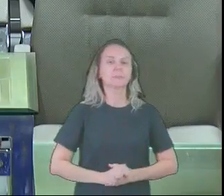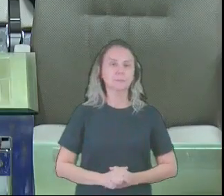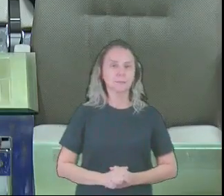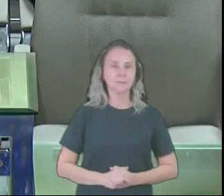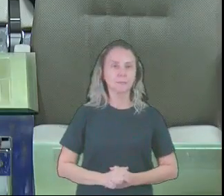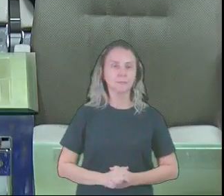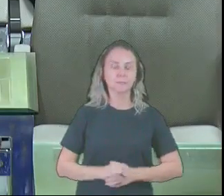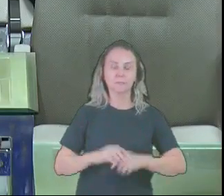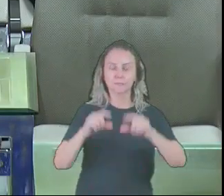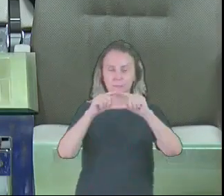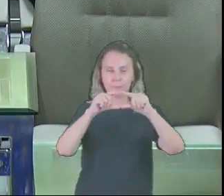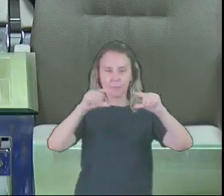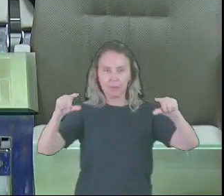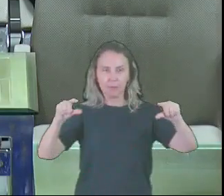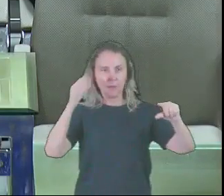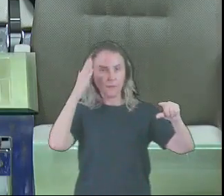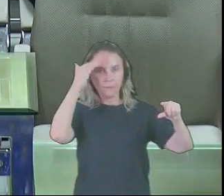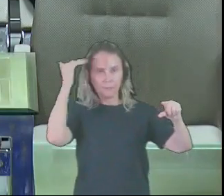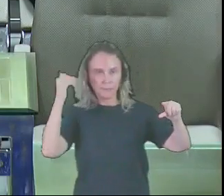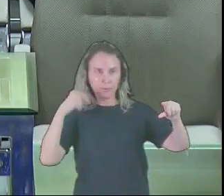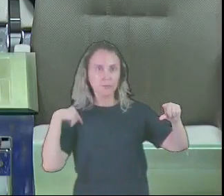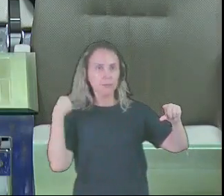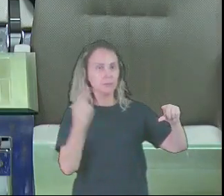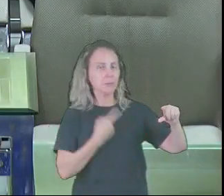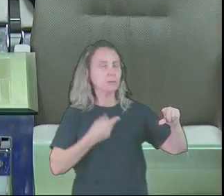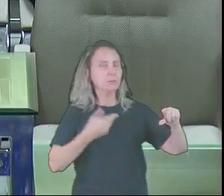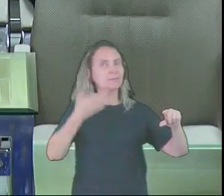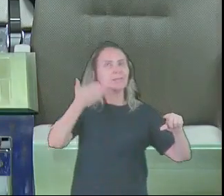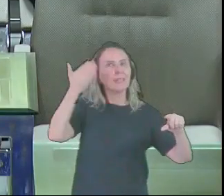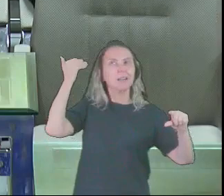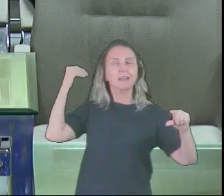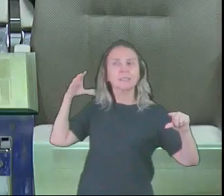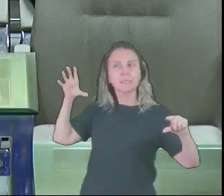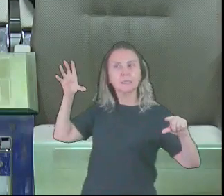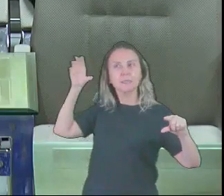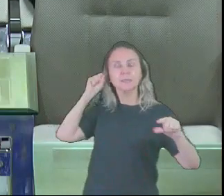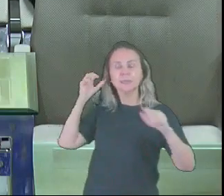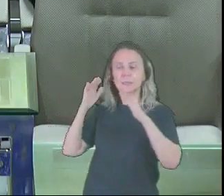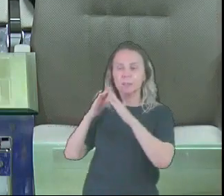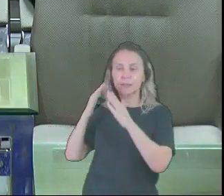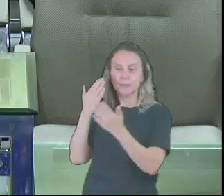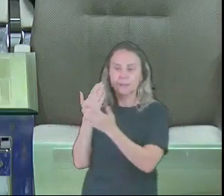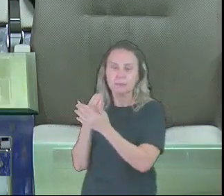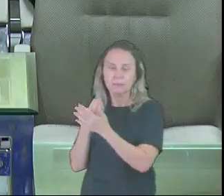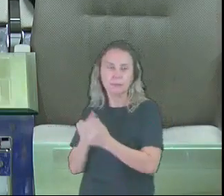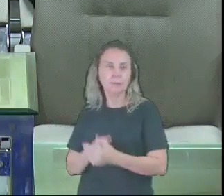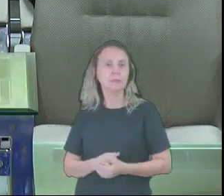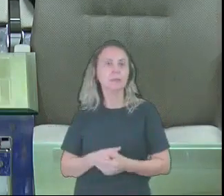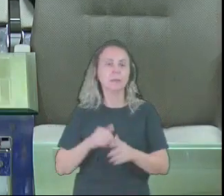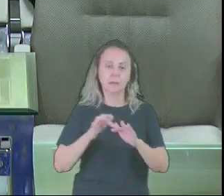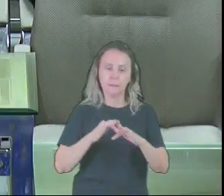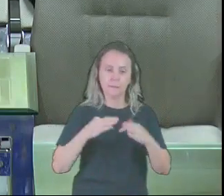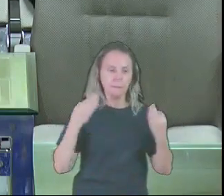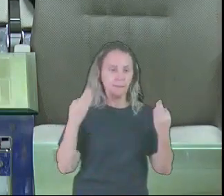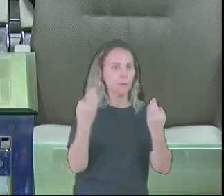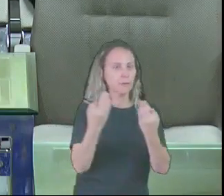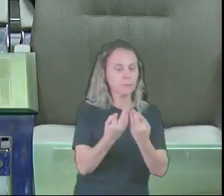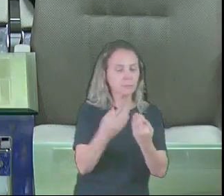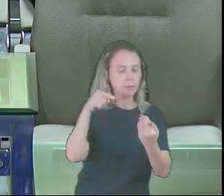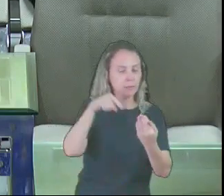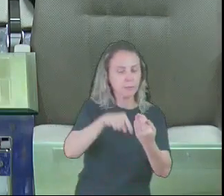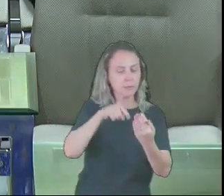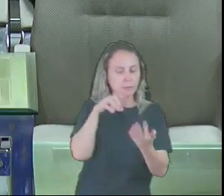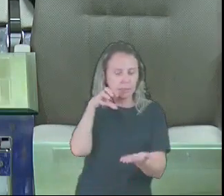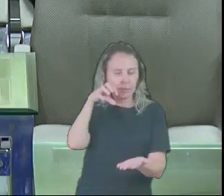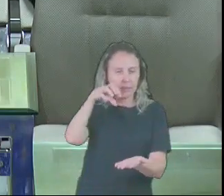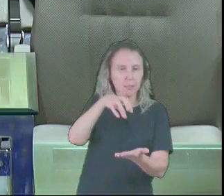é uma frase o famosa que nós ouvimos na escola muito tempo a família é a célula Mater da